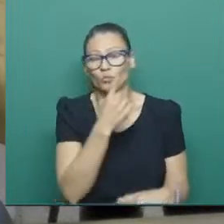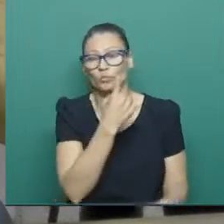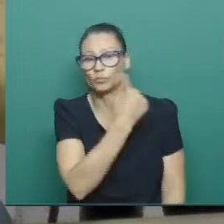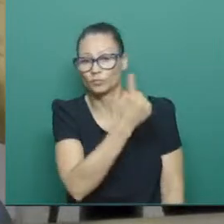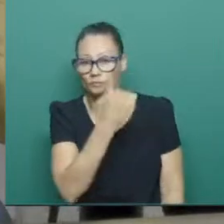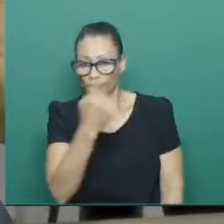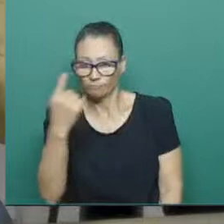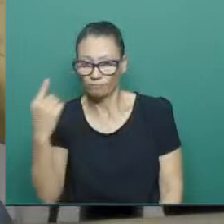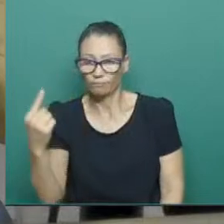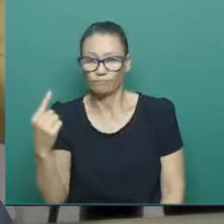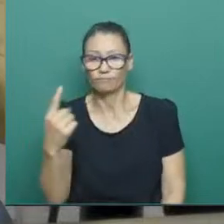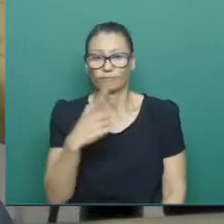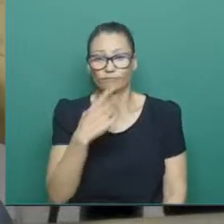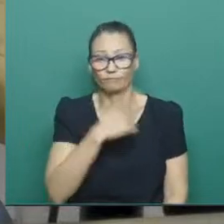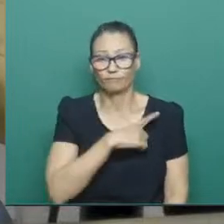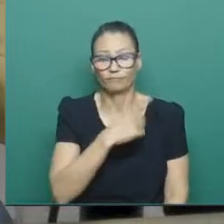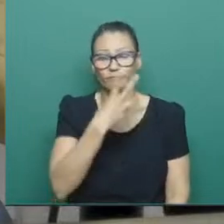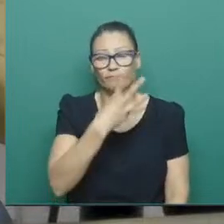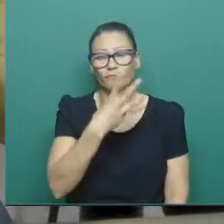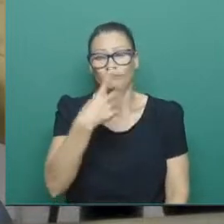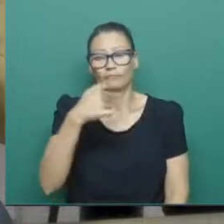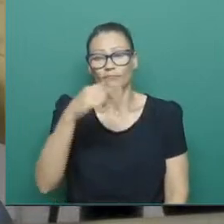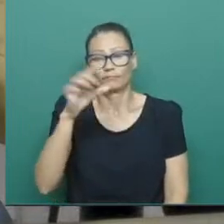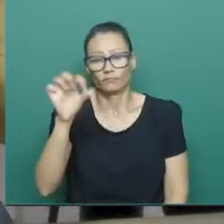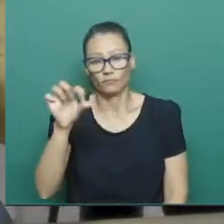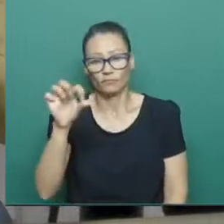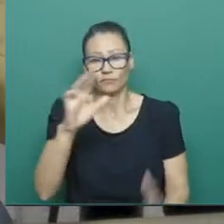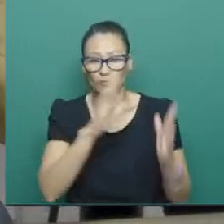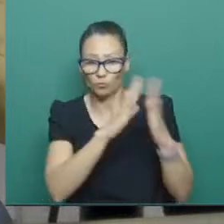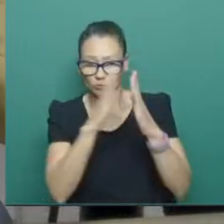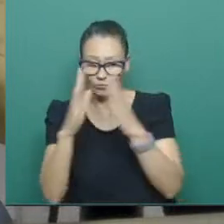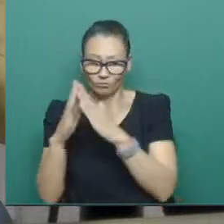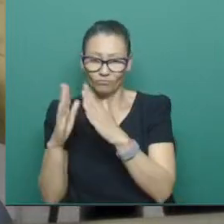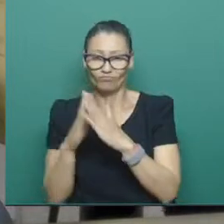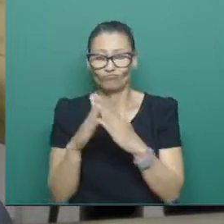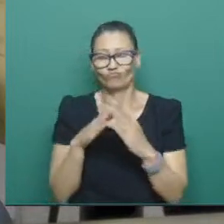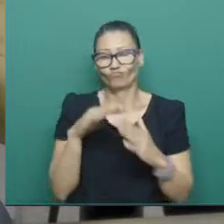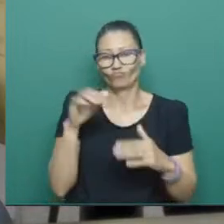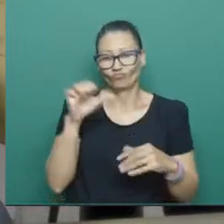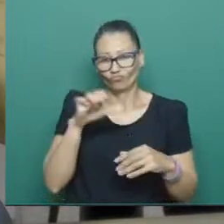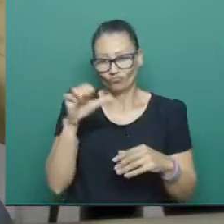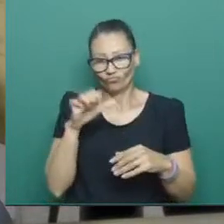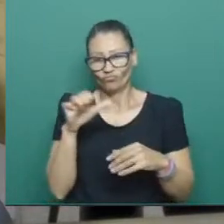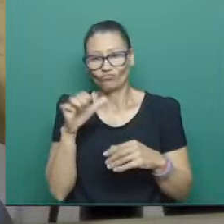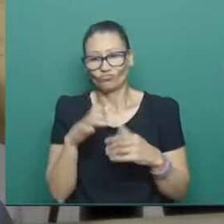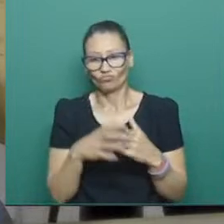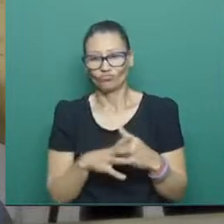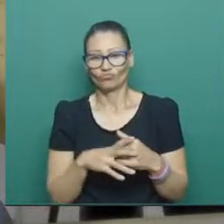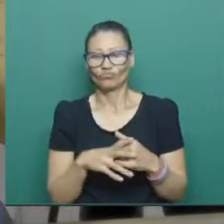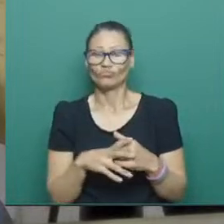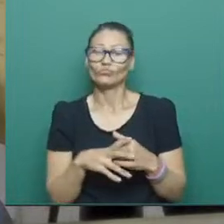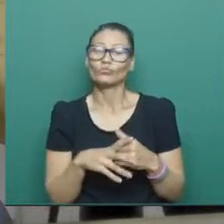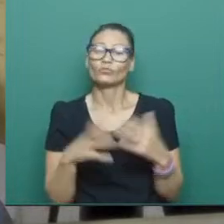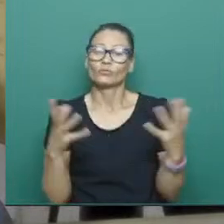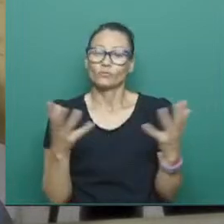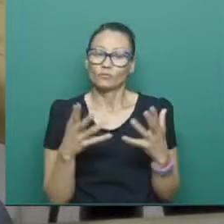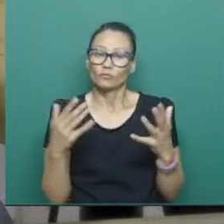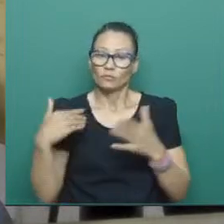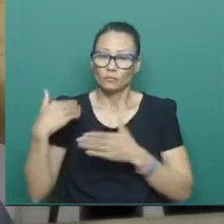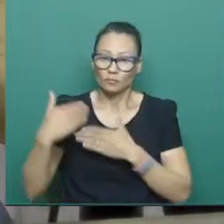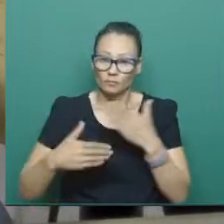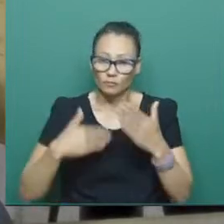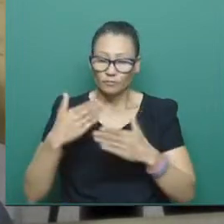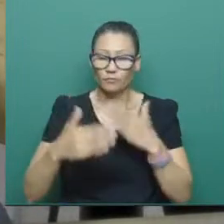tem 369 mil moradias deficitárias. E agora a gente está no meio de um processo de revisão do plano